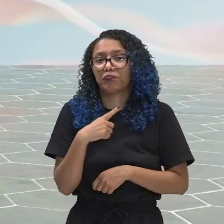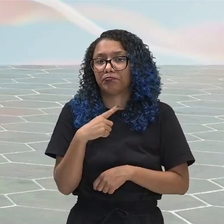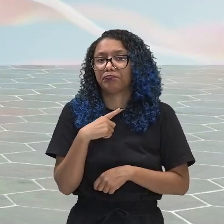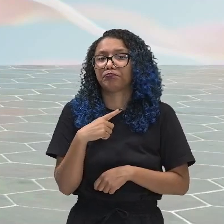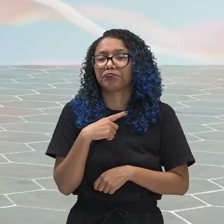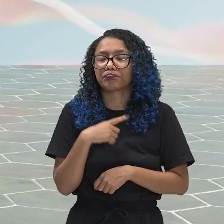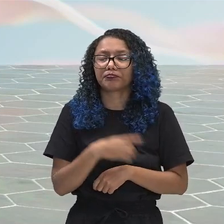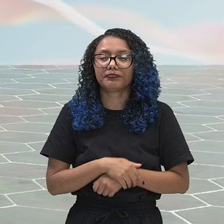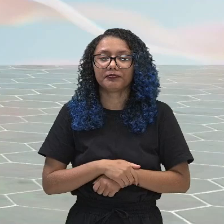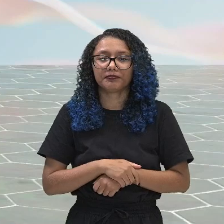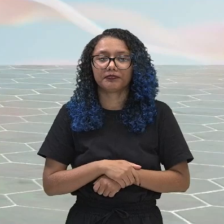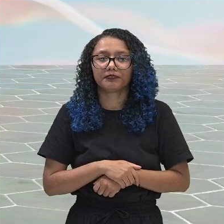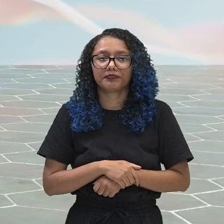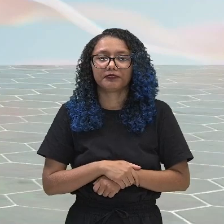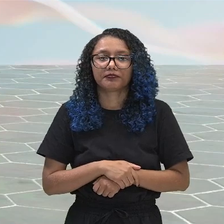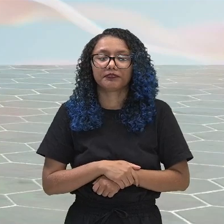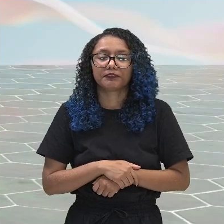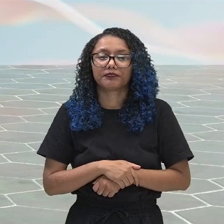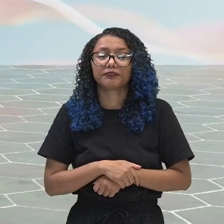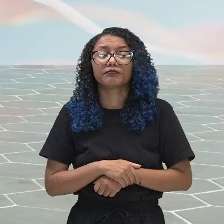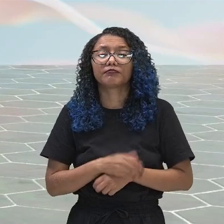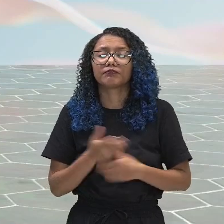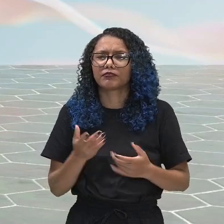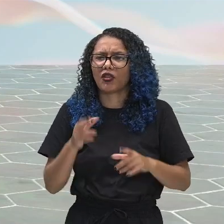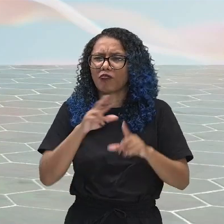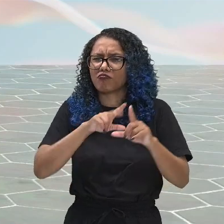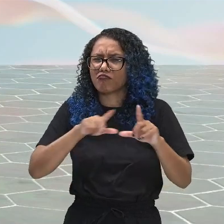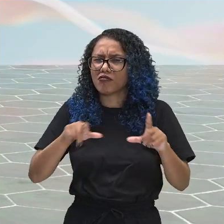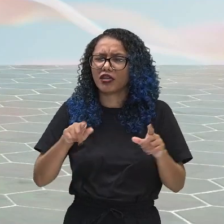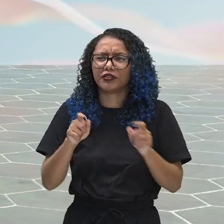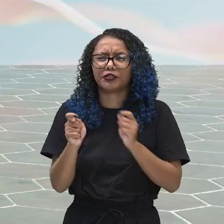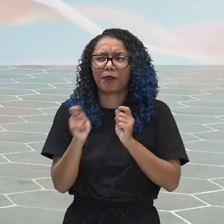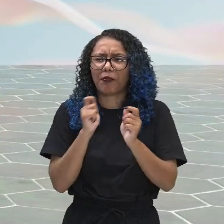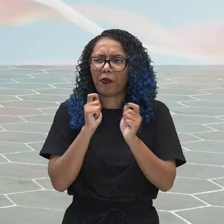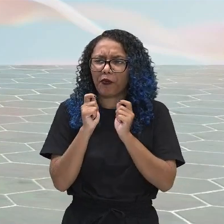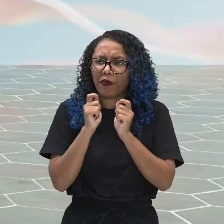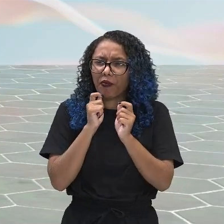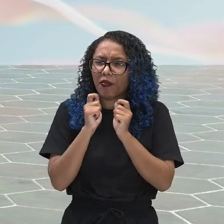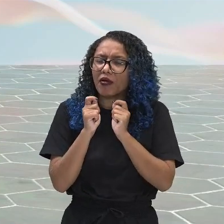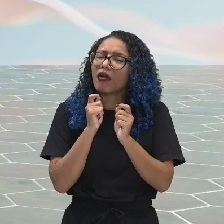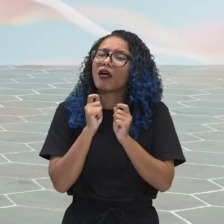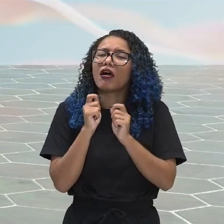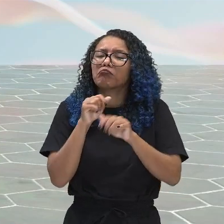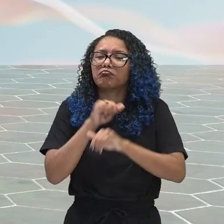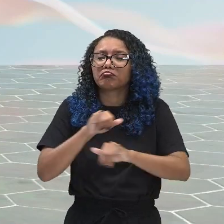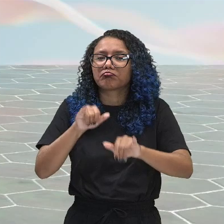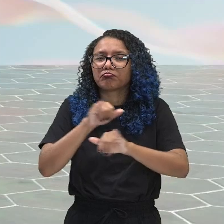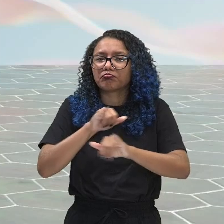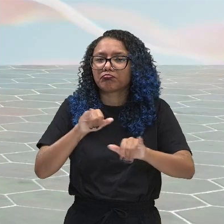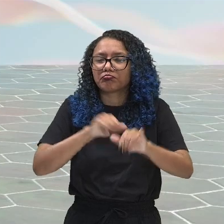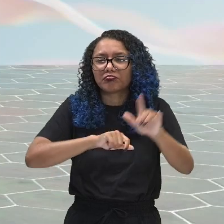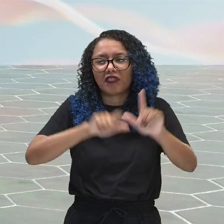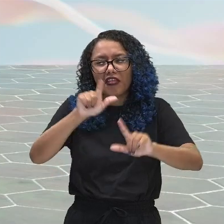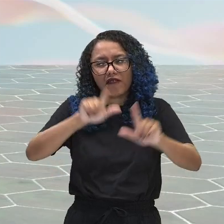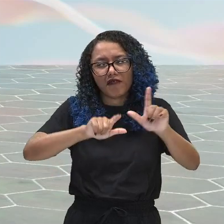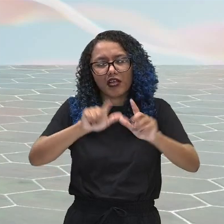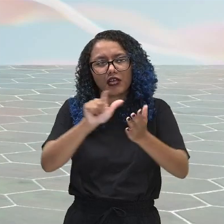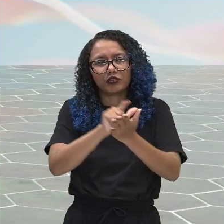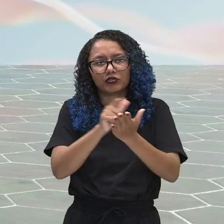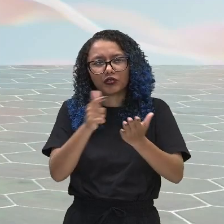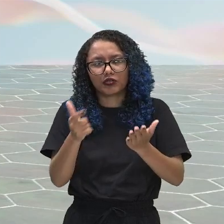que a mídia, as matérias aí veiculadas por jornais, televisão, estão